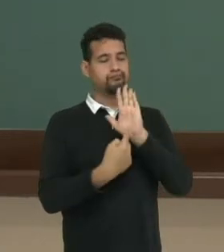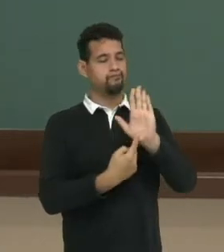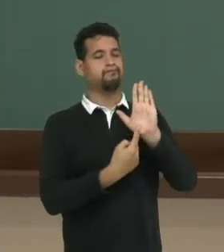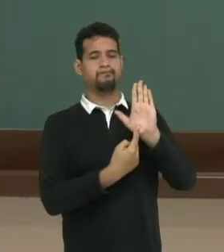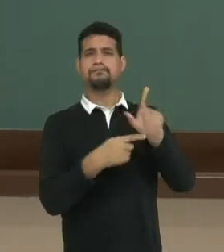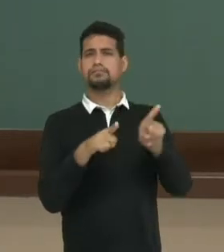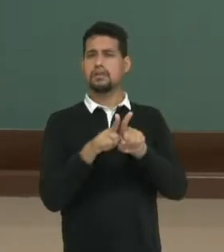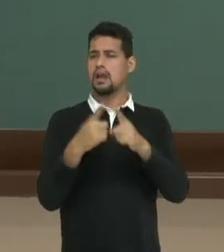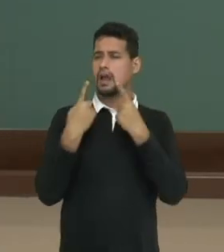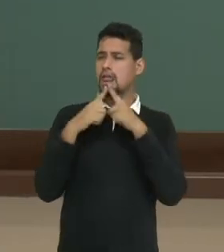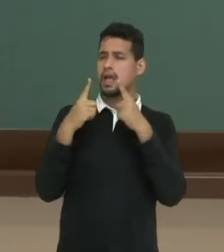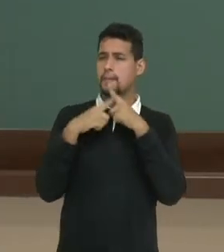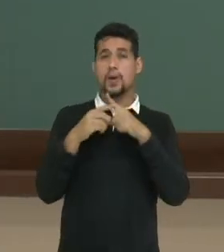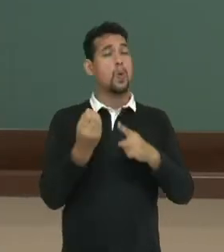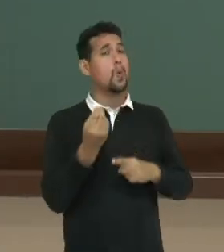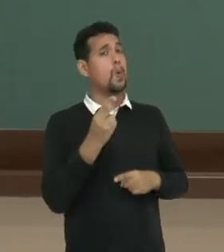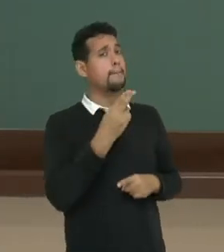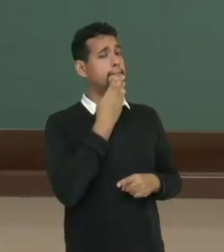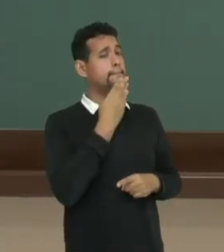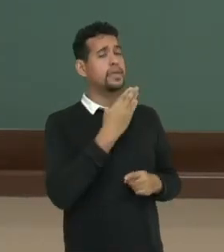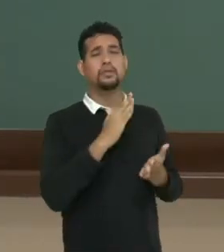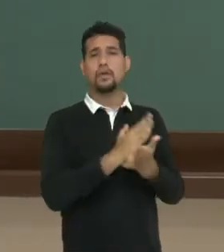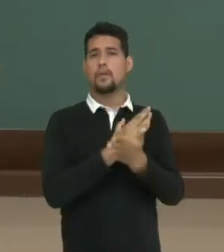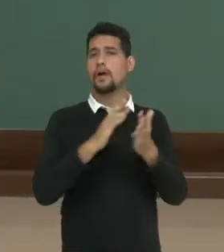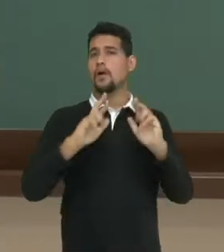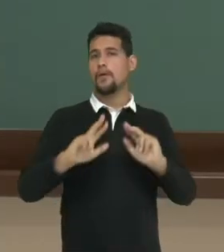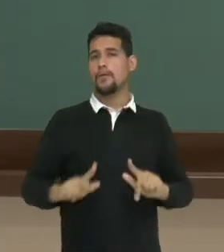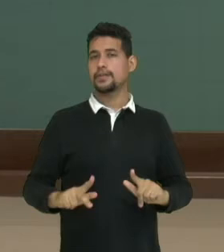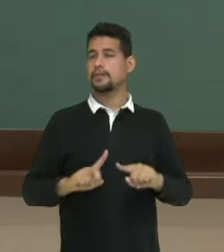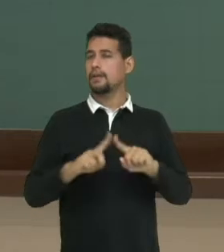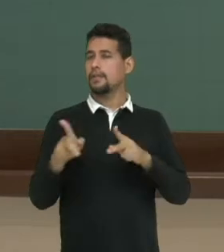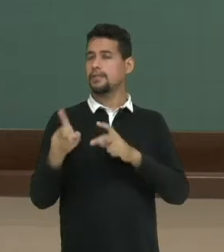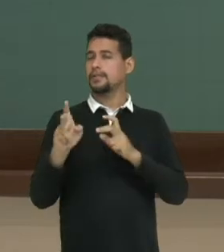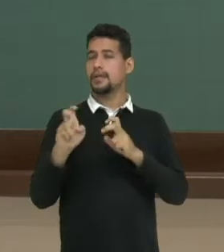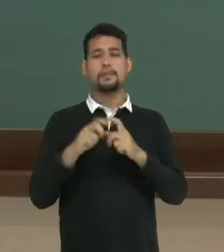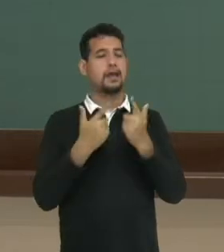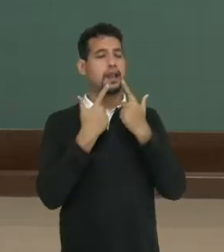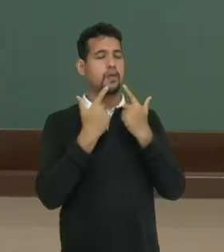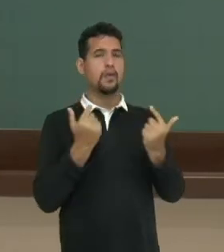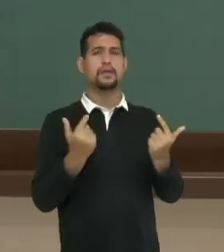expressar reclamando ou solicitando algo. E vejam, essa